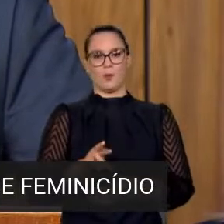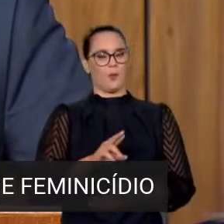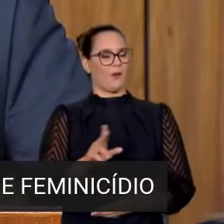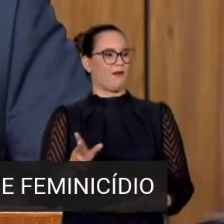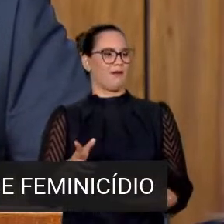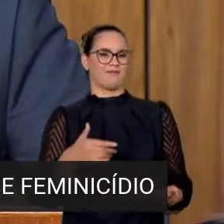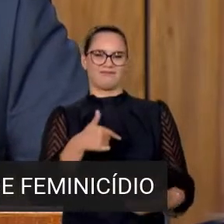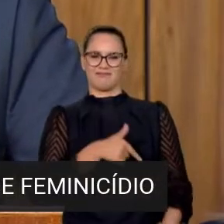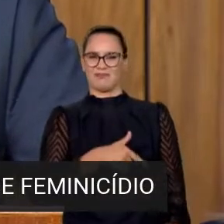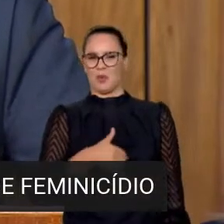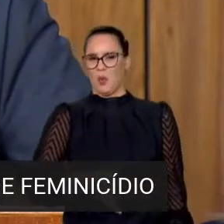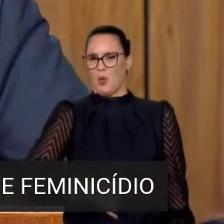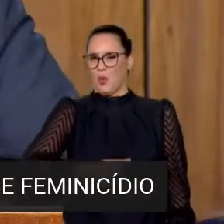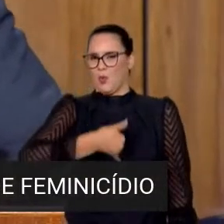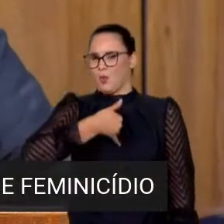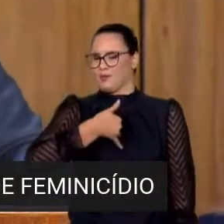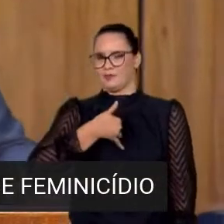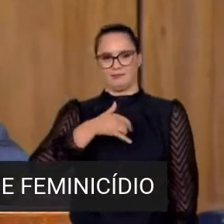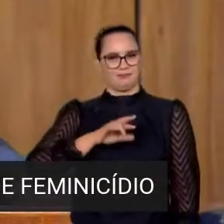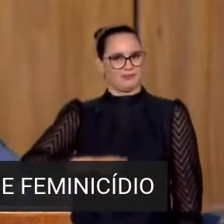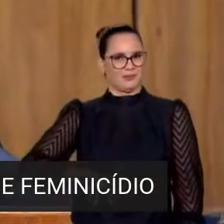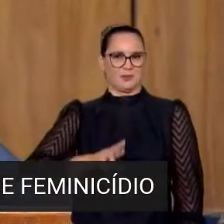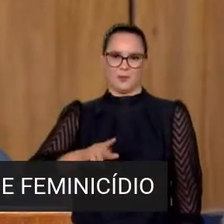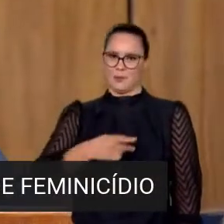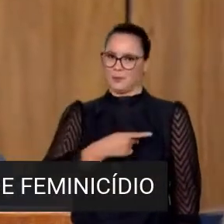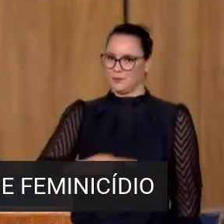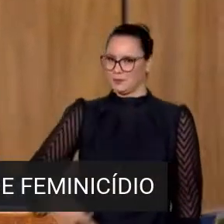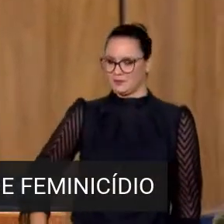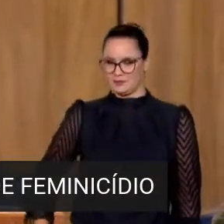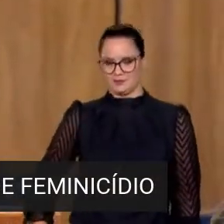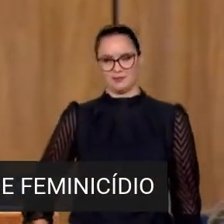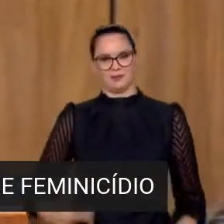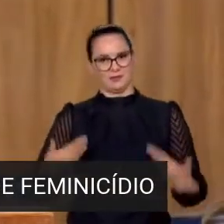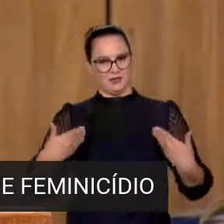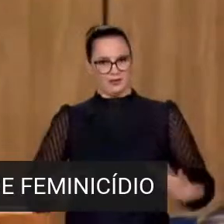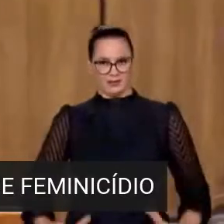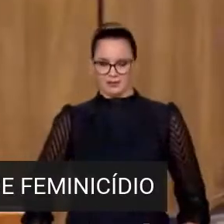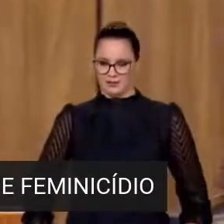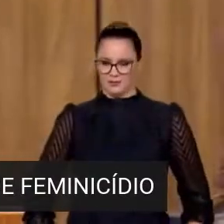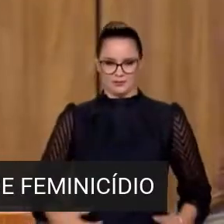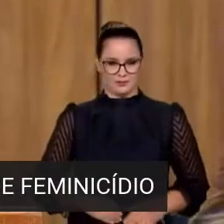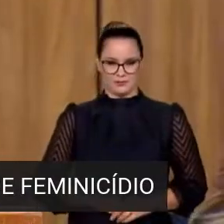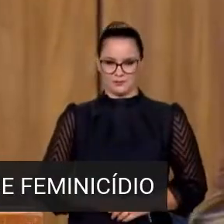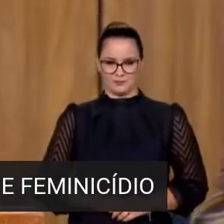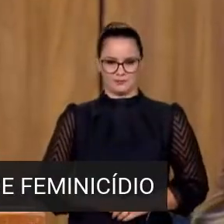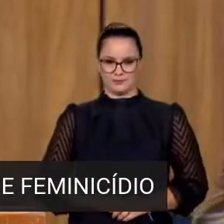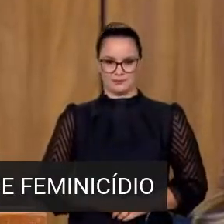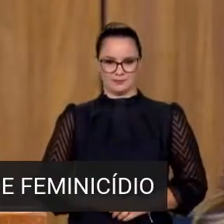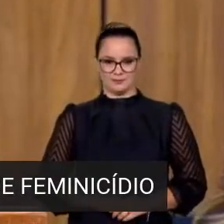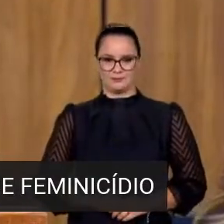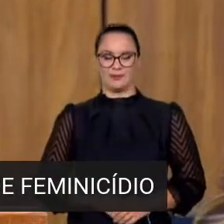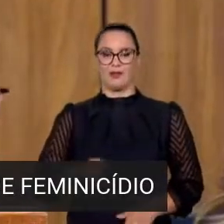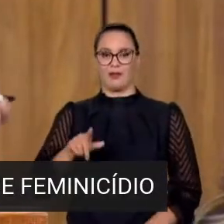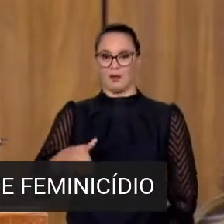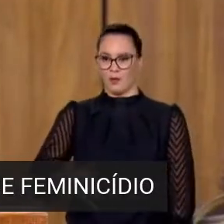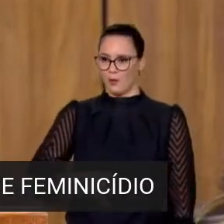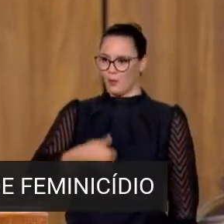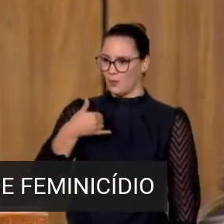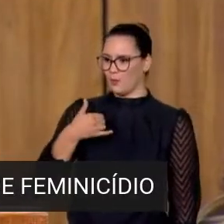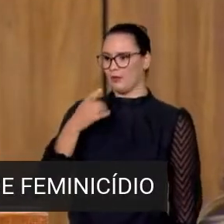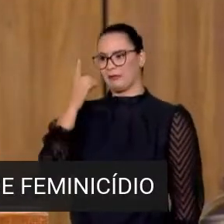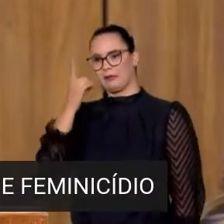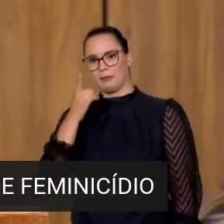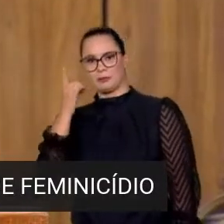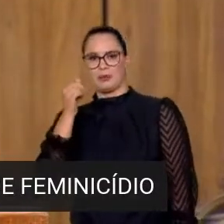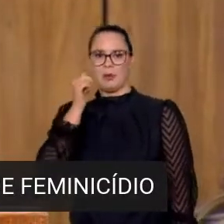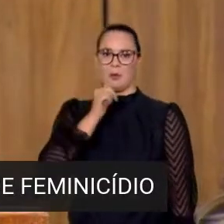orgulho para um presidente da República, não deveria ser orgulho para um deputado ou uma